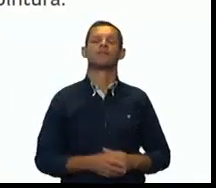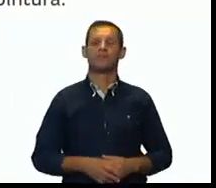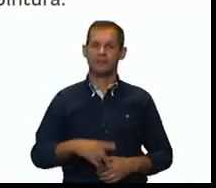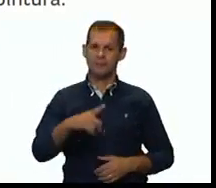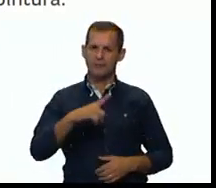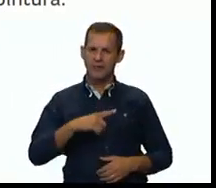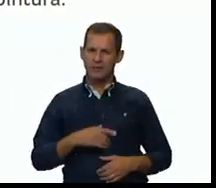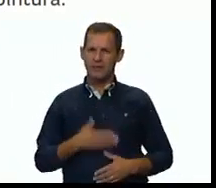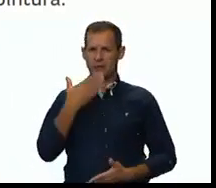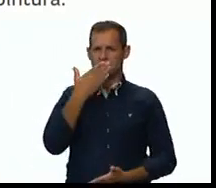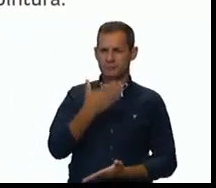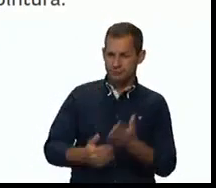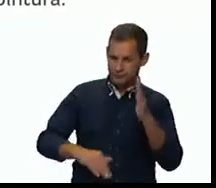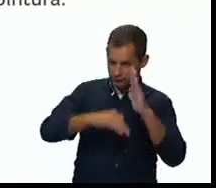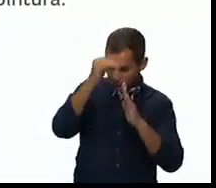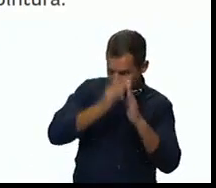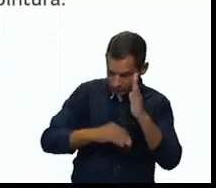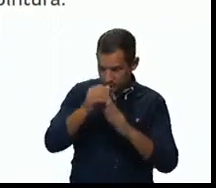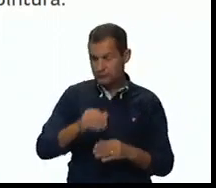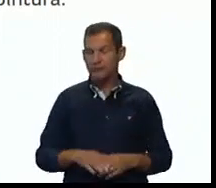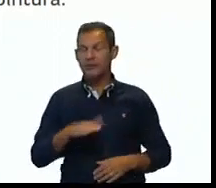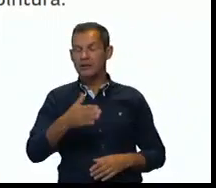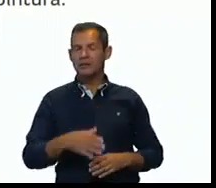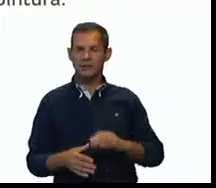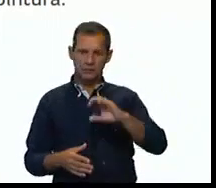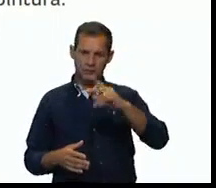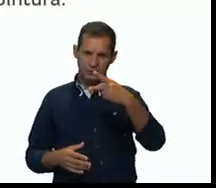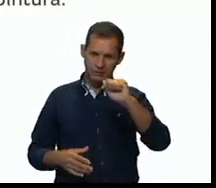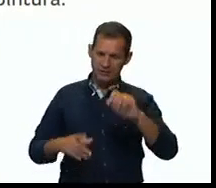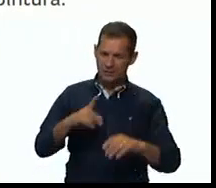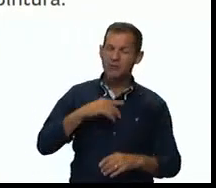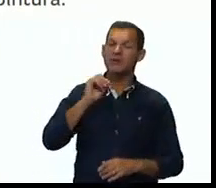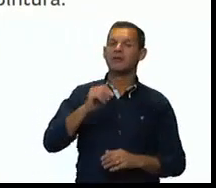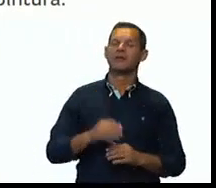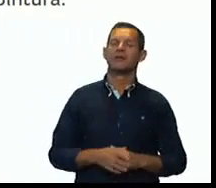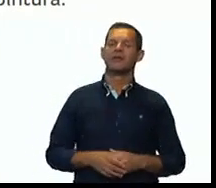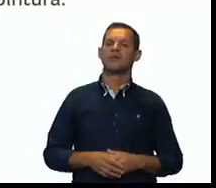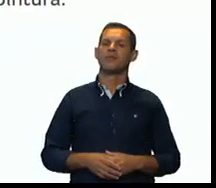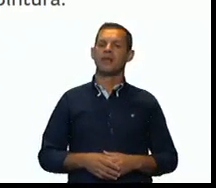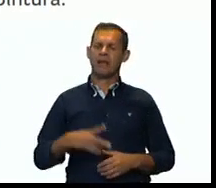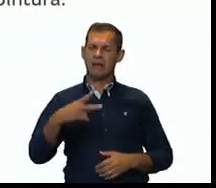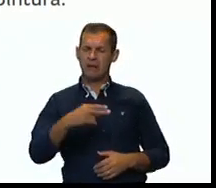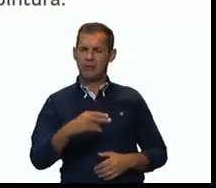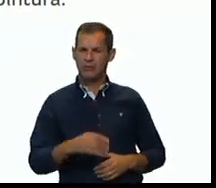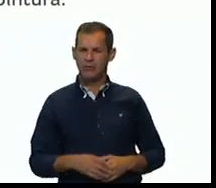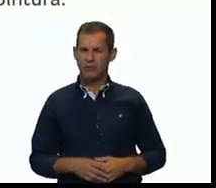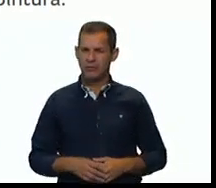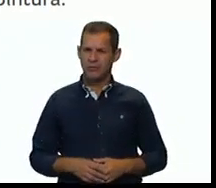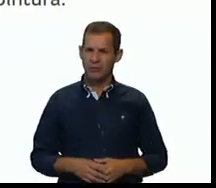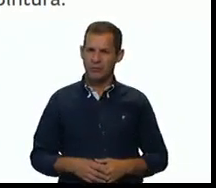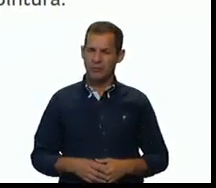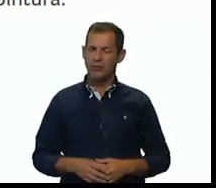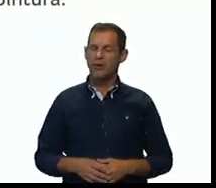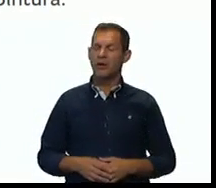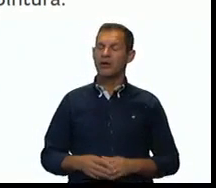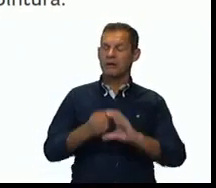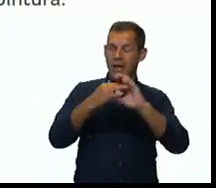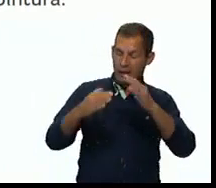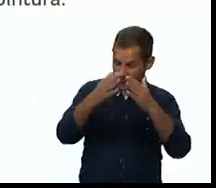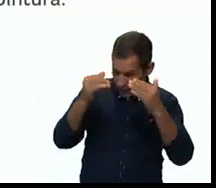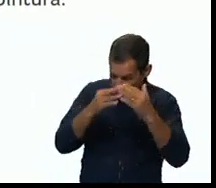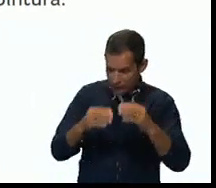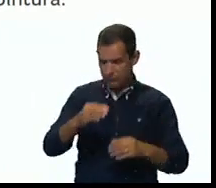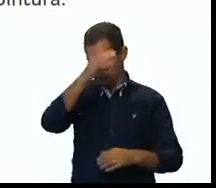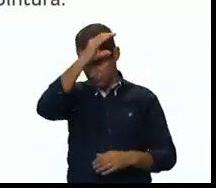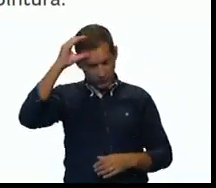Vai ter um desperdício de tinta e, portanto, a chapa vai receber o quê? O corte aderindo ao formato requisitado